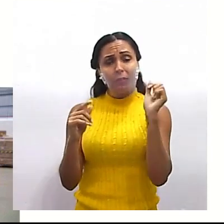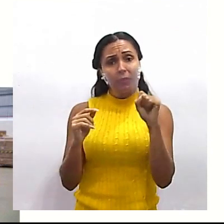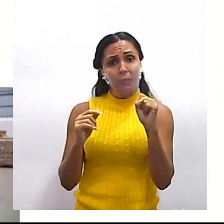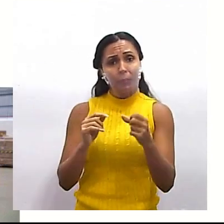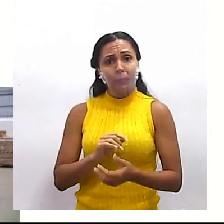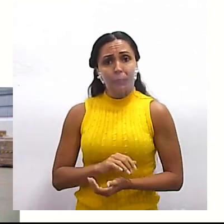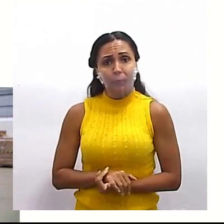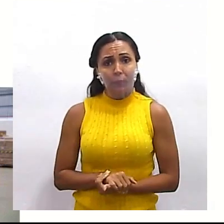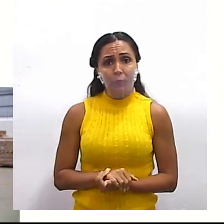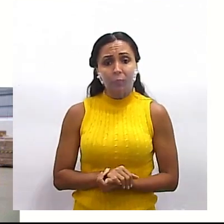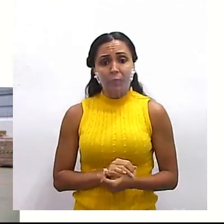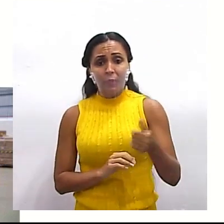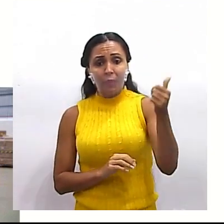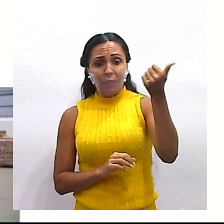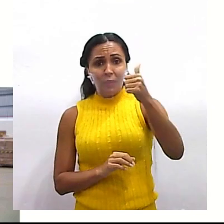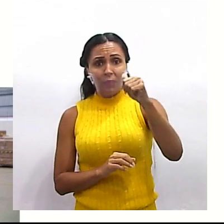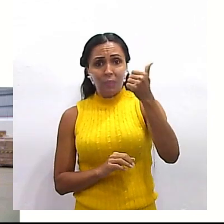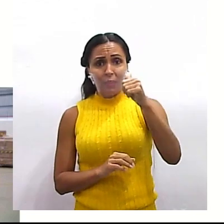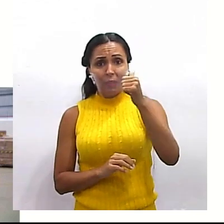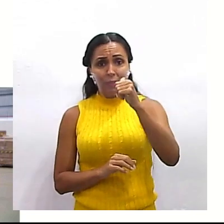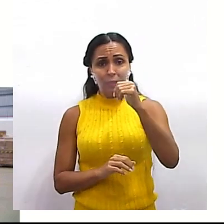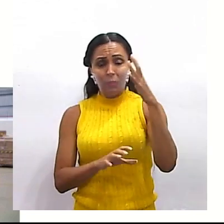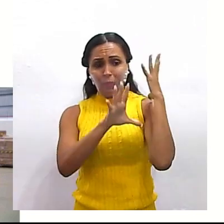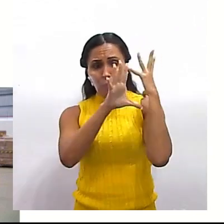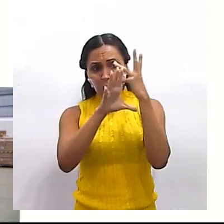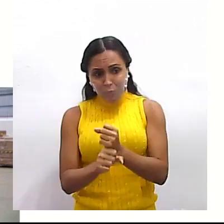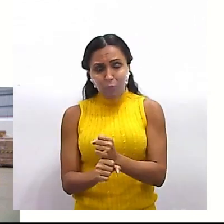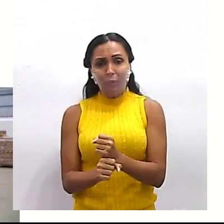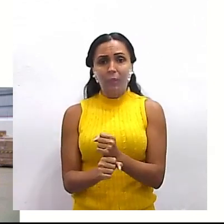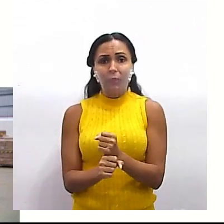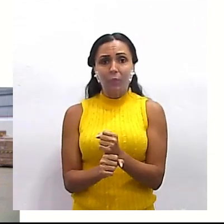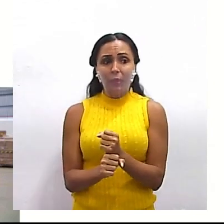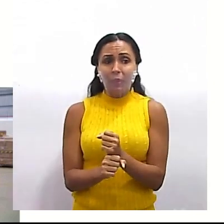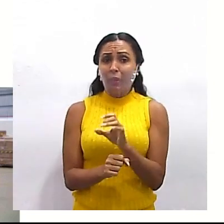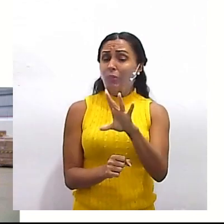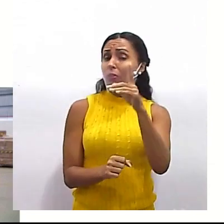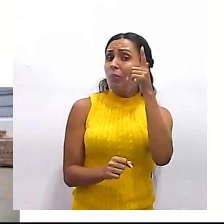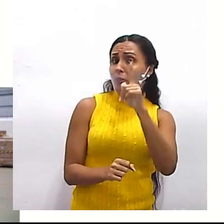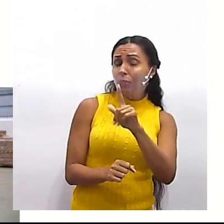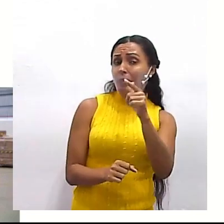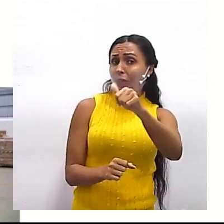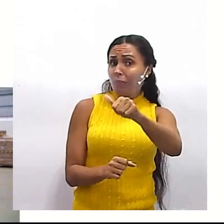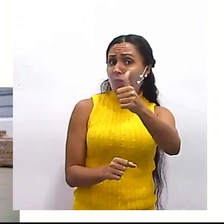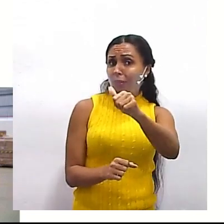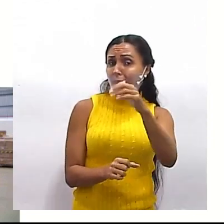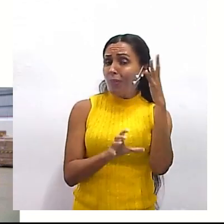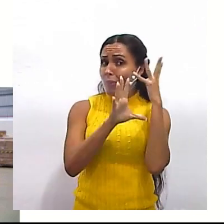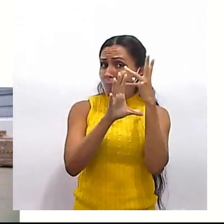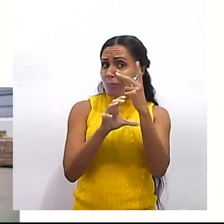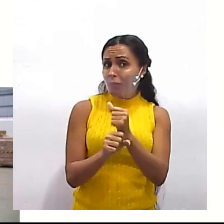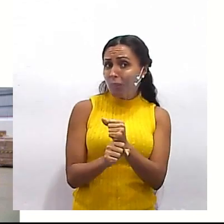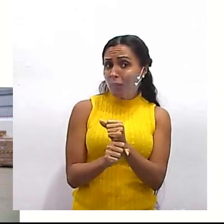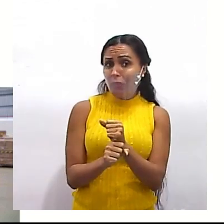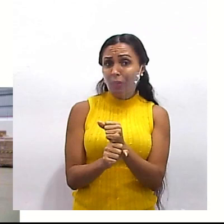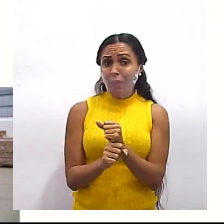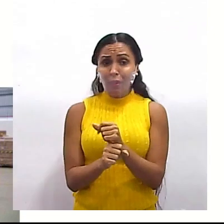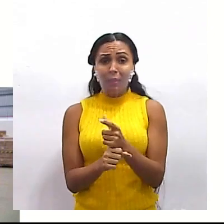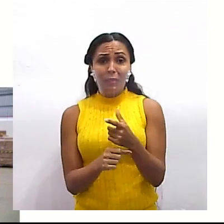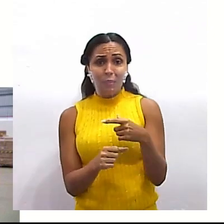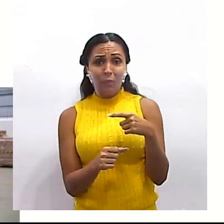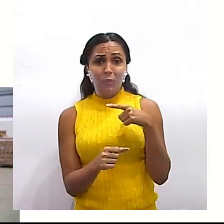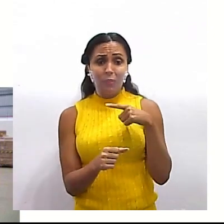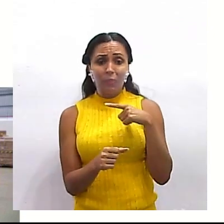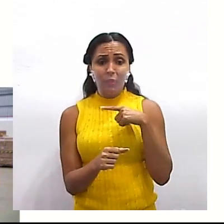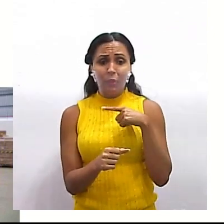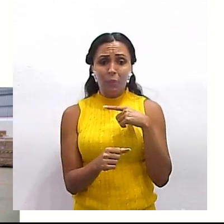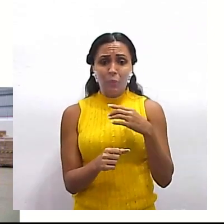Entendeu? Avaliação dos resultados. Eu só vou conseguir avaliar meus resultados se eu tiver um